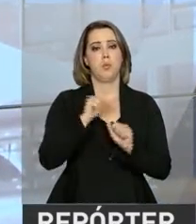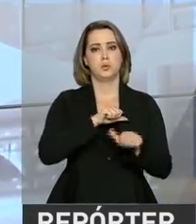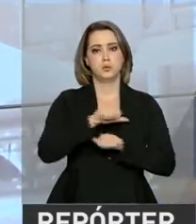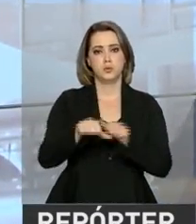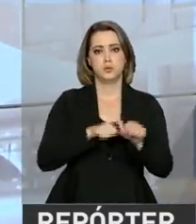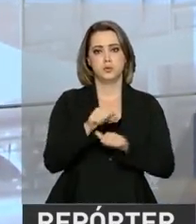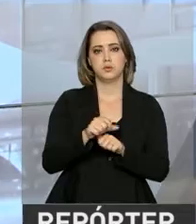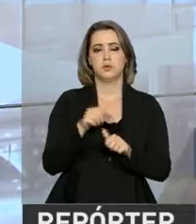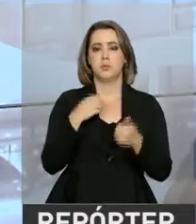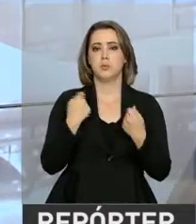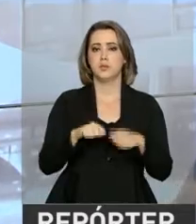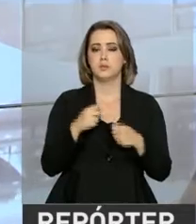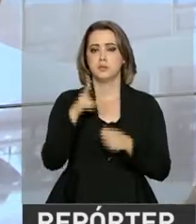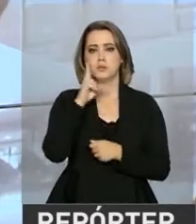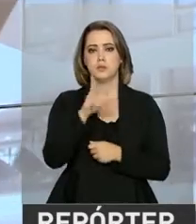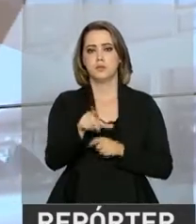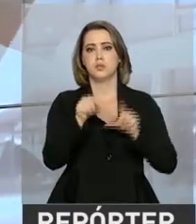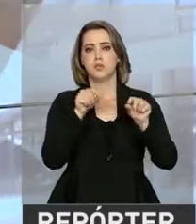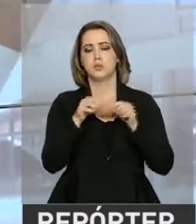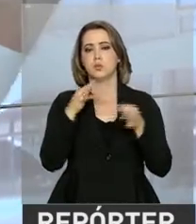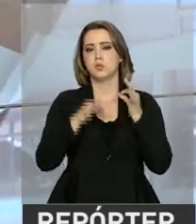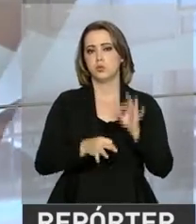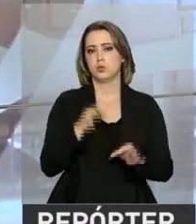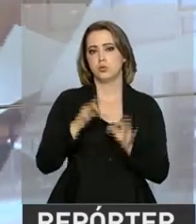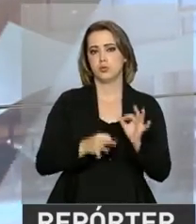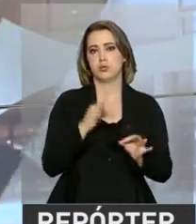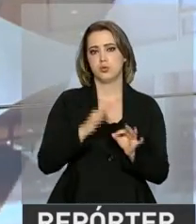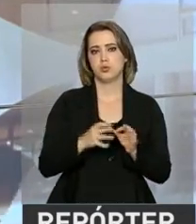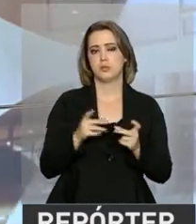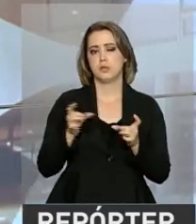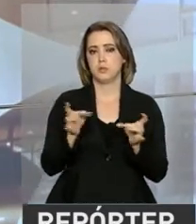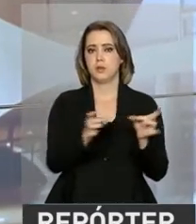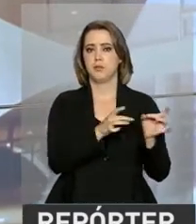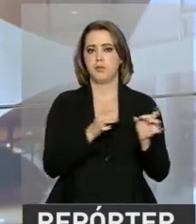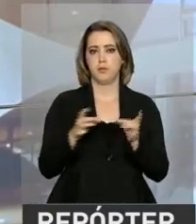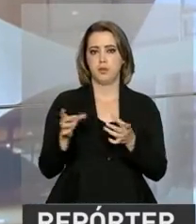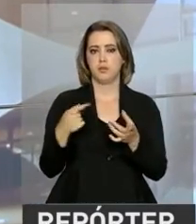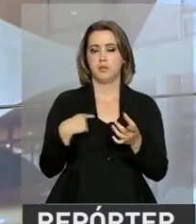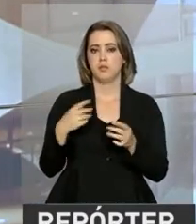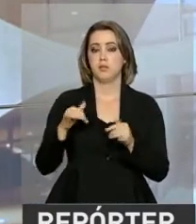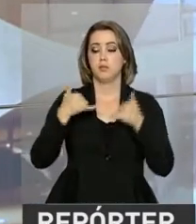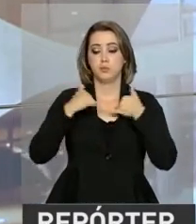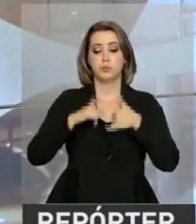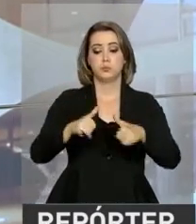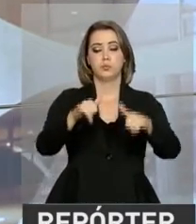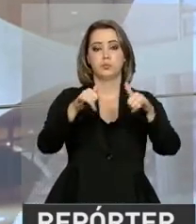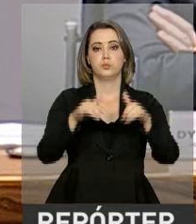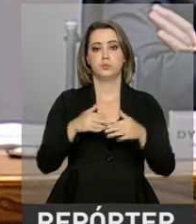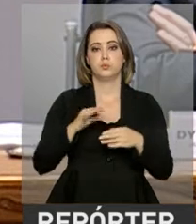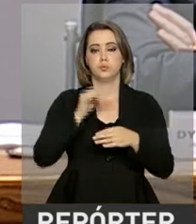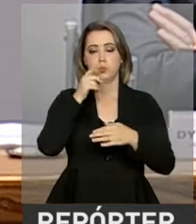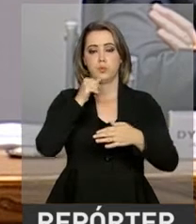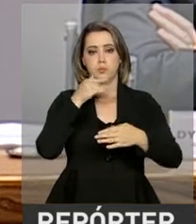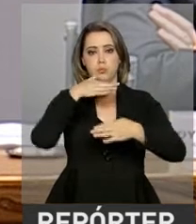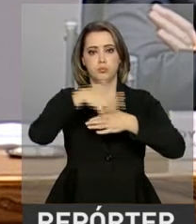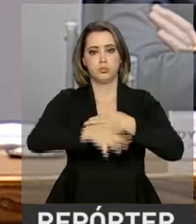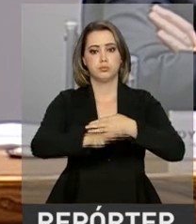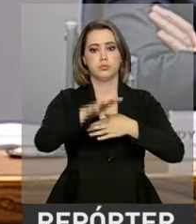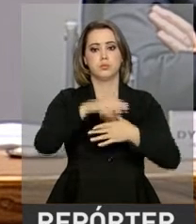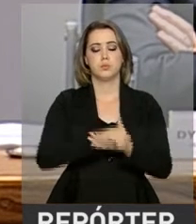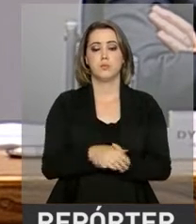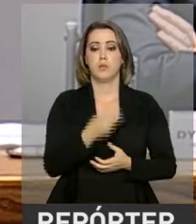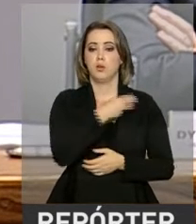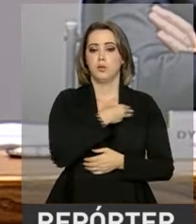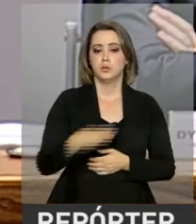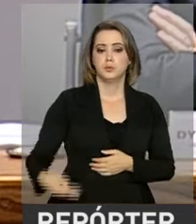mudar vai depender de decisões judiciais relativas a concessões de hidrelétricas os